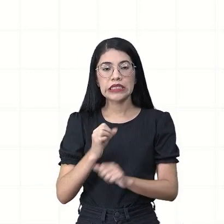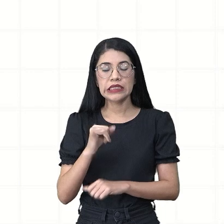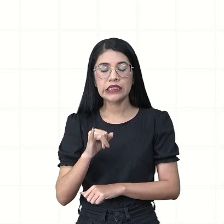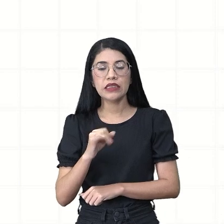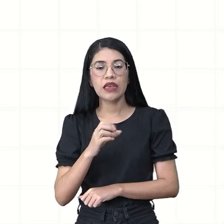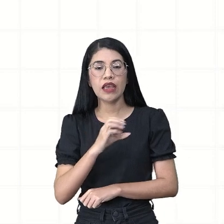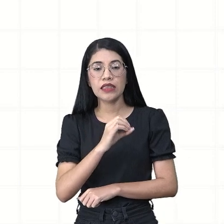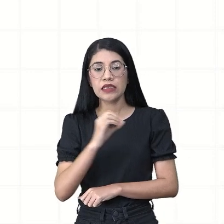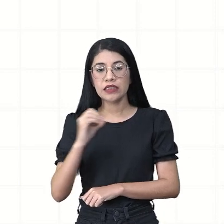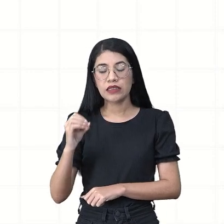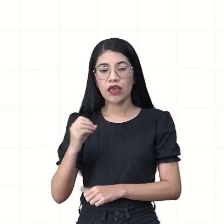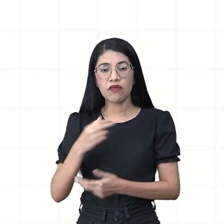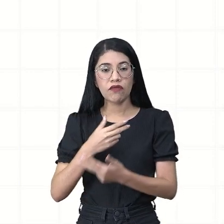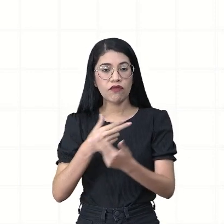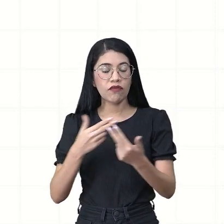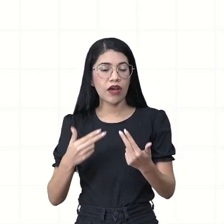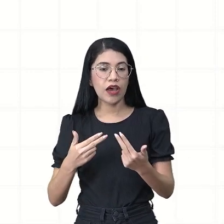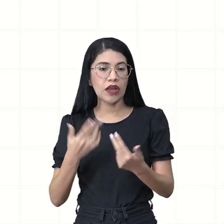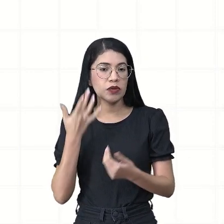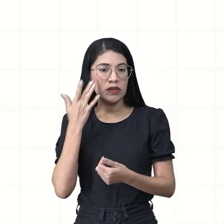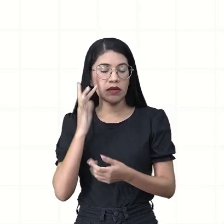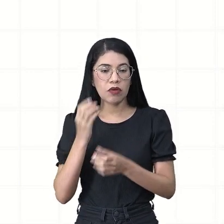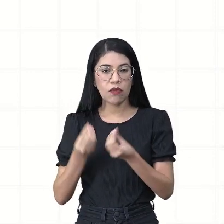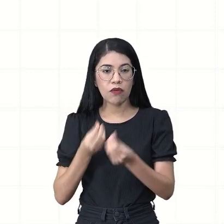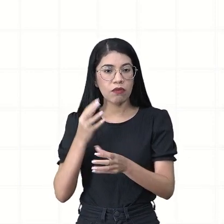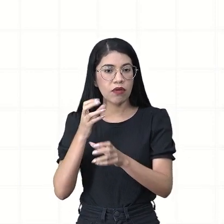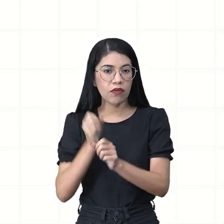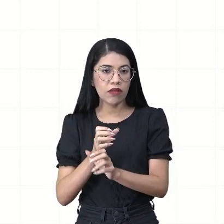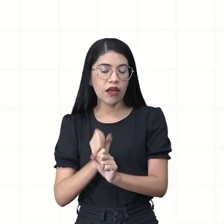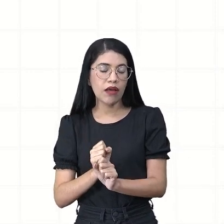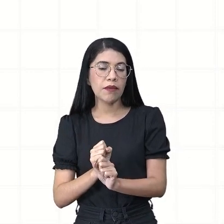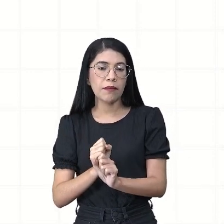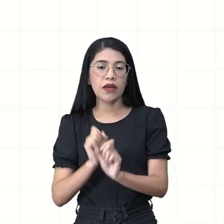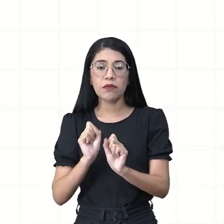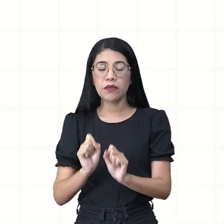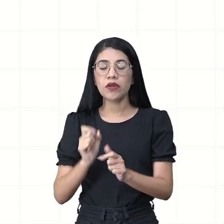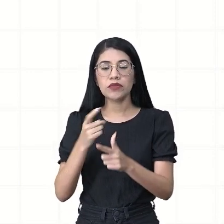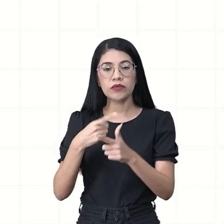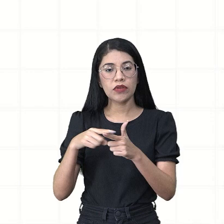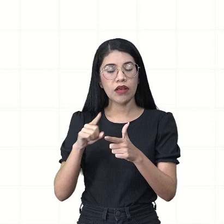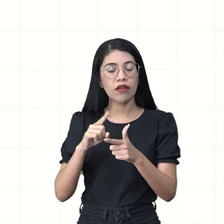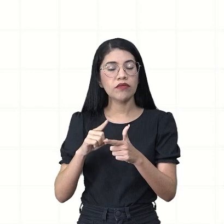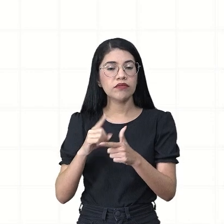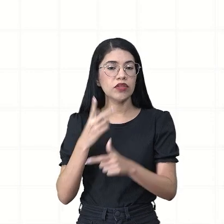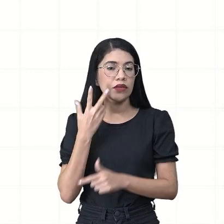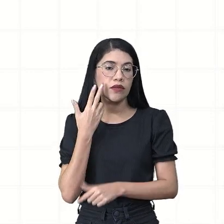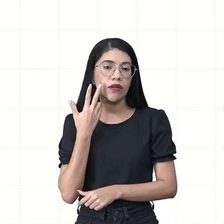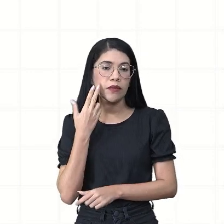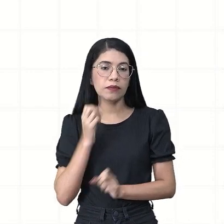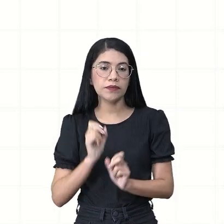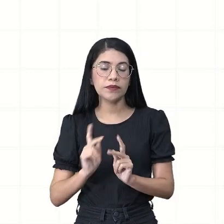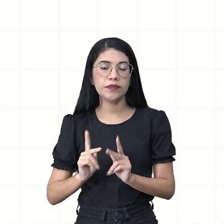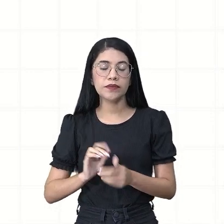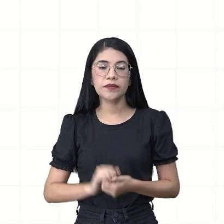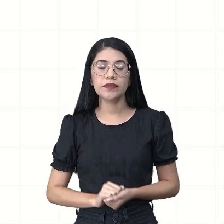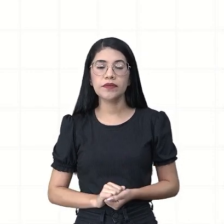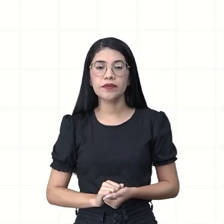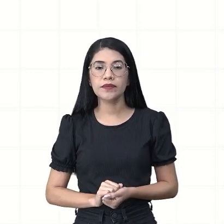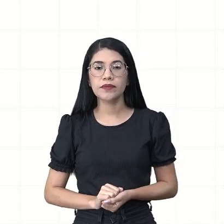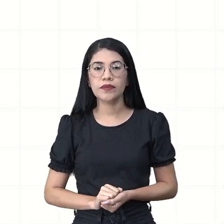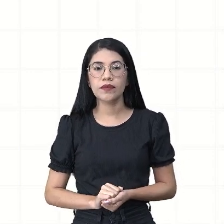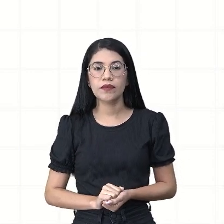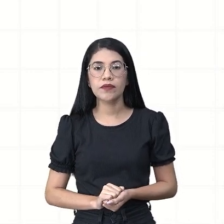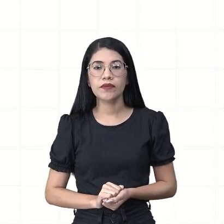gente já, não sabe, já acha que não sabe mais calcular, né, essa divisão. Mas, se você fizer aí